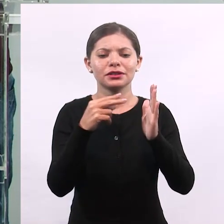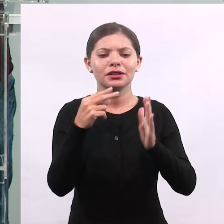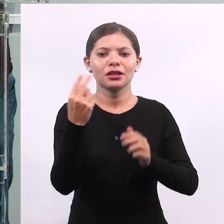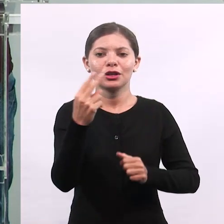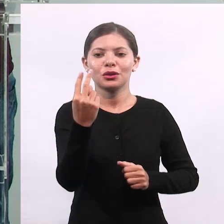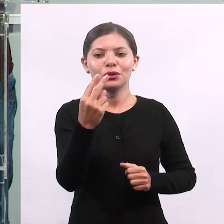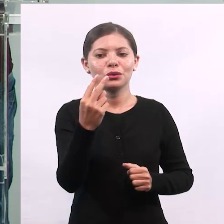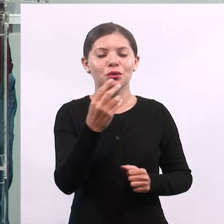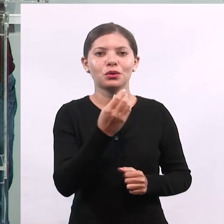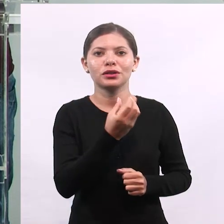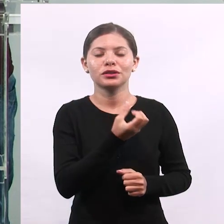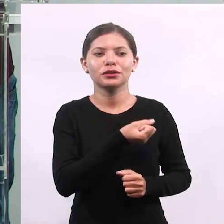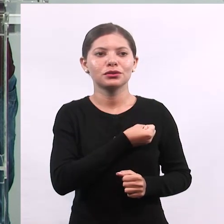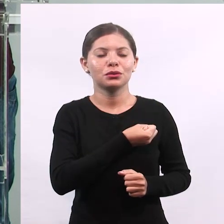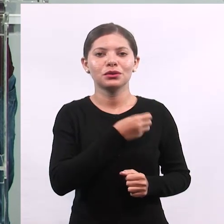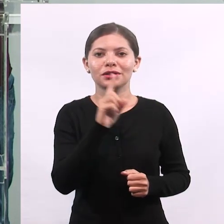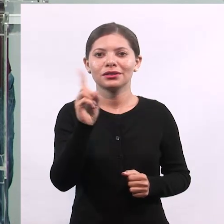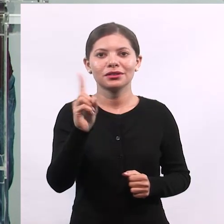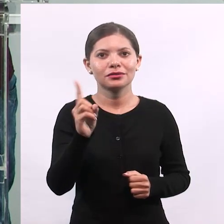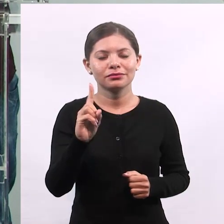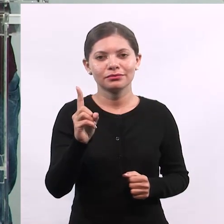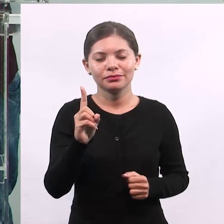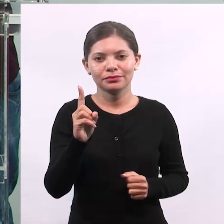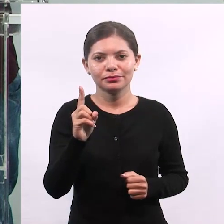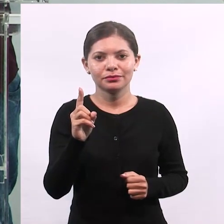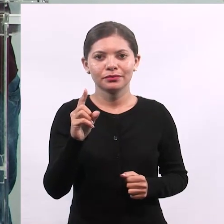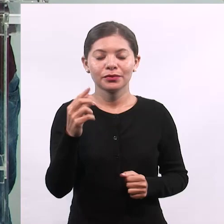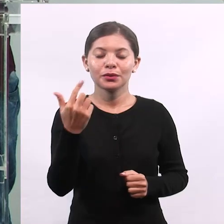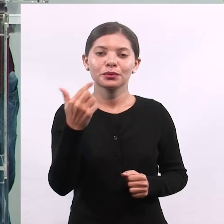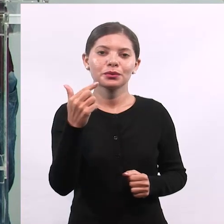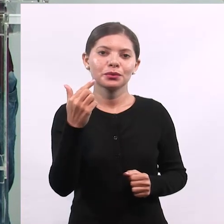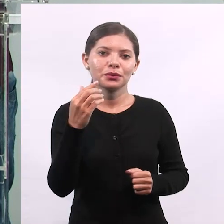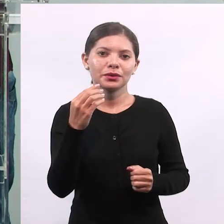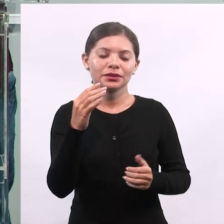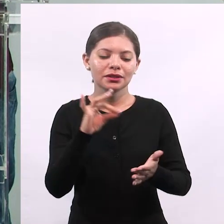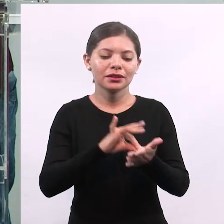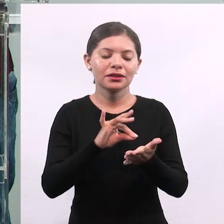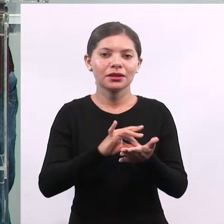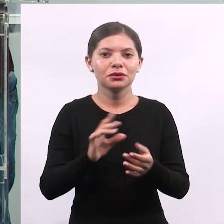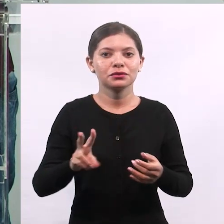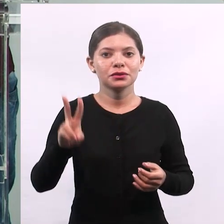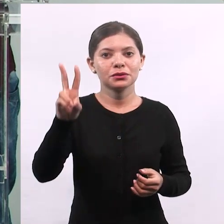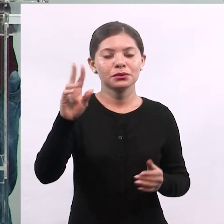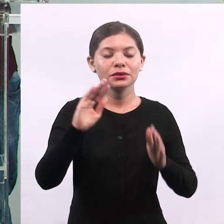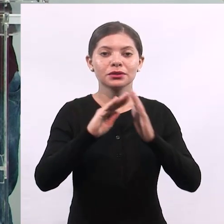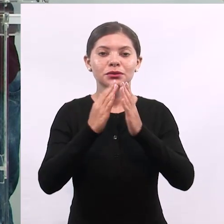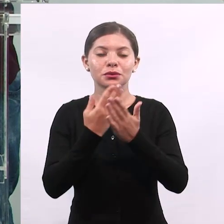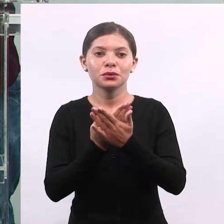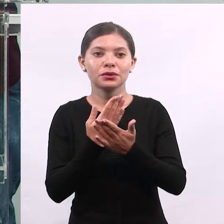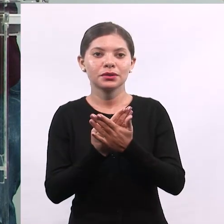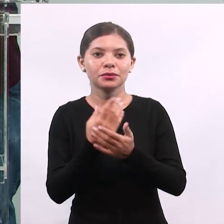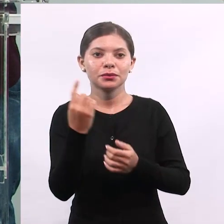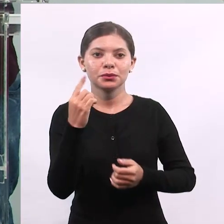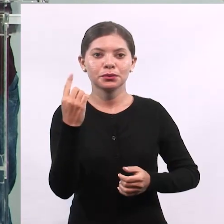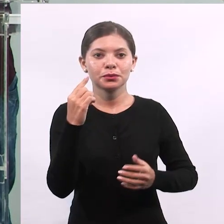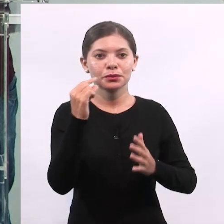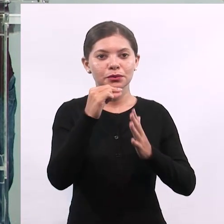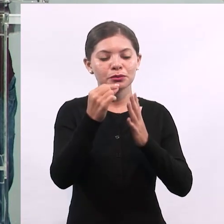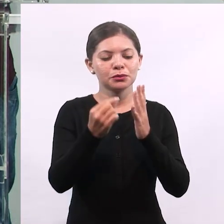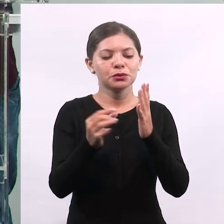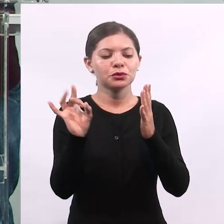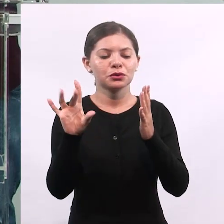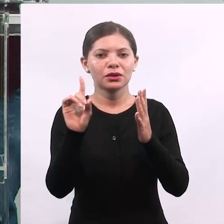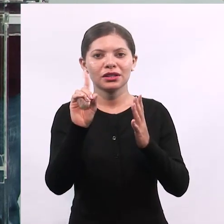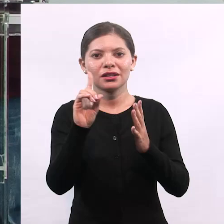dois representa um valor real da escola é um valor de um atributo só ele é um atributo que leva em consideração